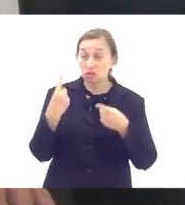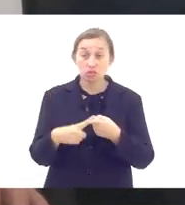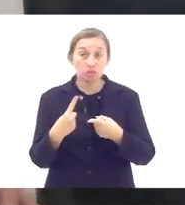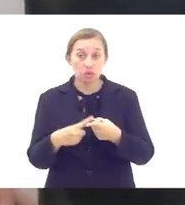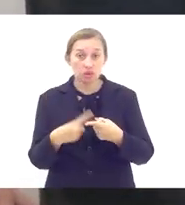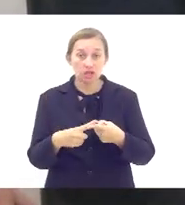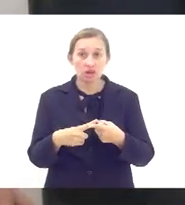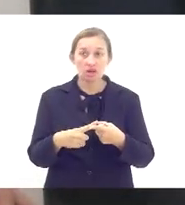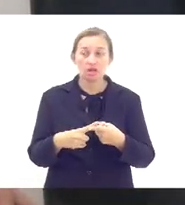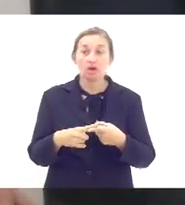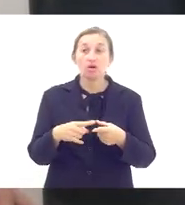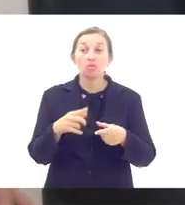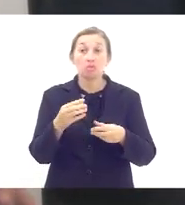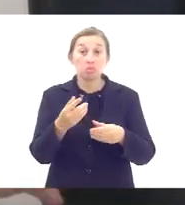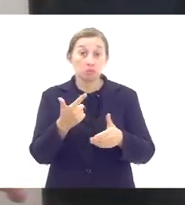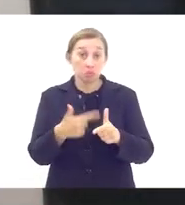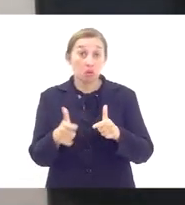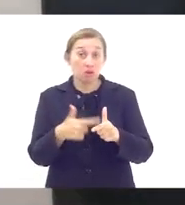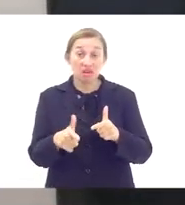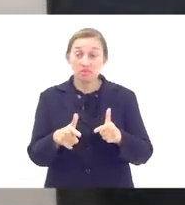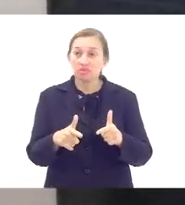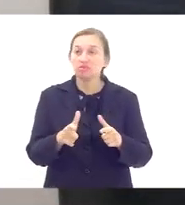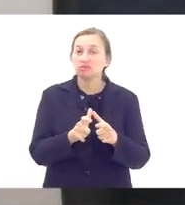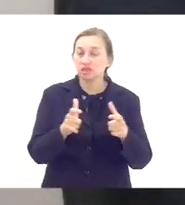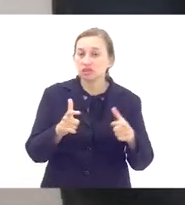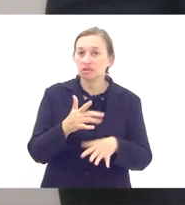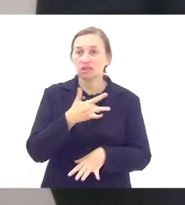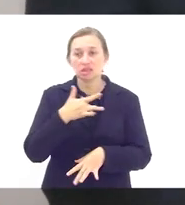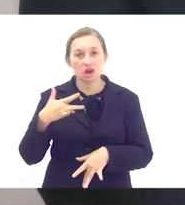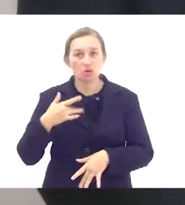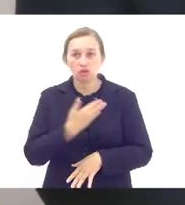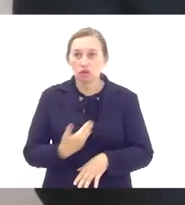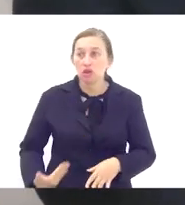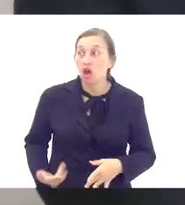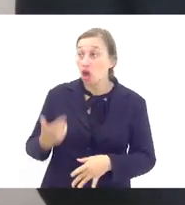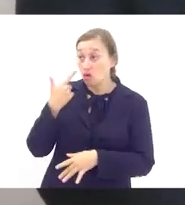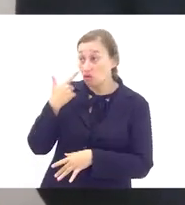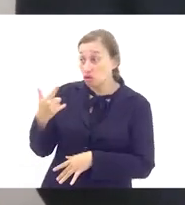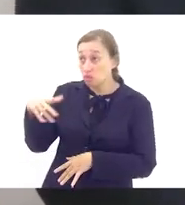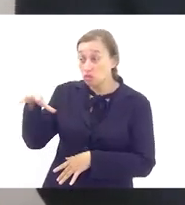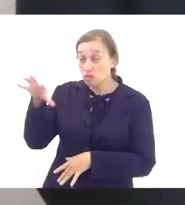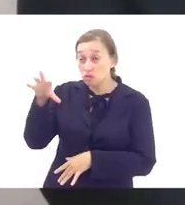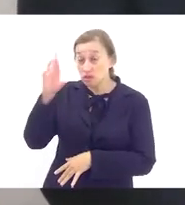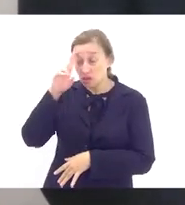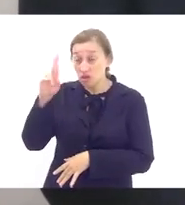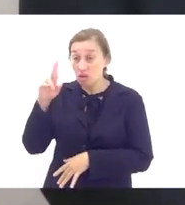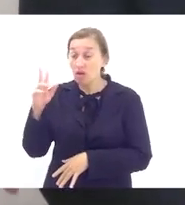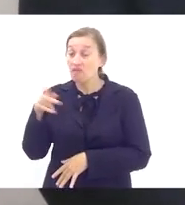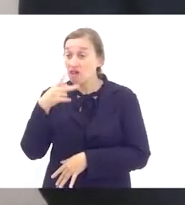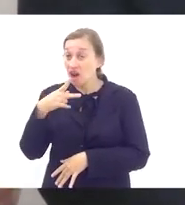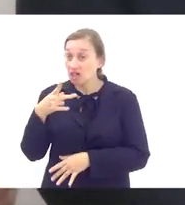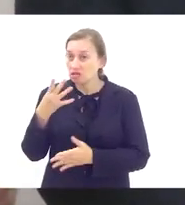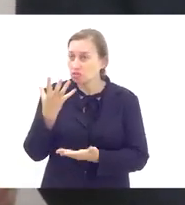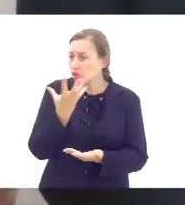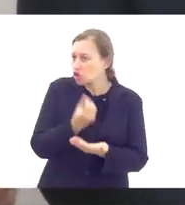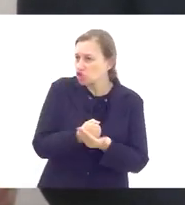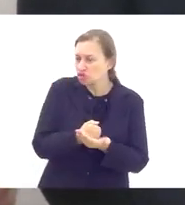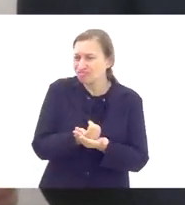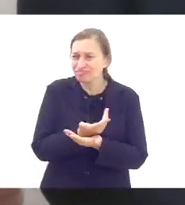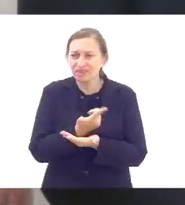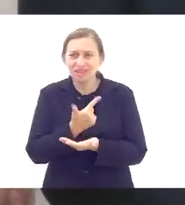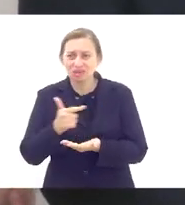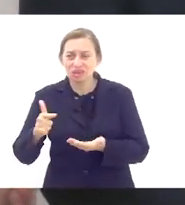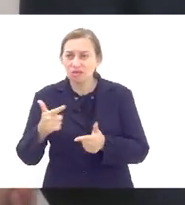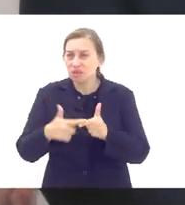saúde pública gravíssimo. Sim. Eu vi a senhora comentando que não há registros sobre esse problema, mas deve